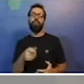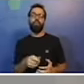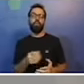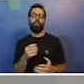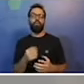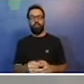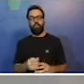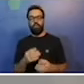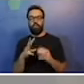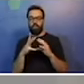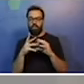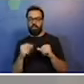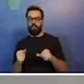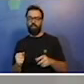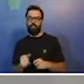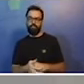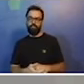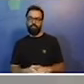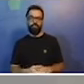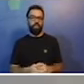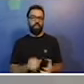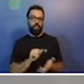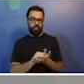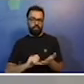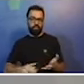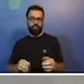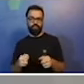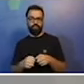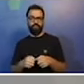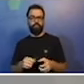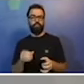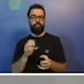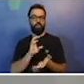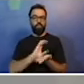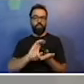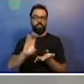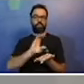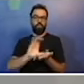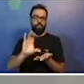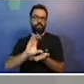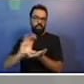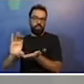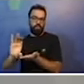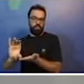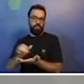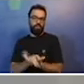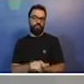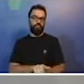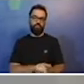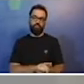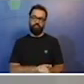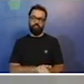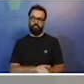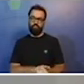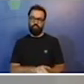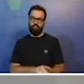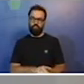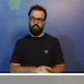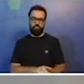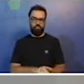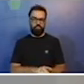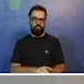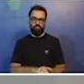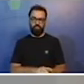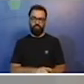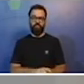vocês. Tentem fazer os exercícios, enviem nas plataformas disponíveis e não